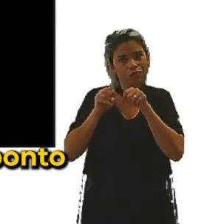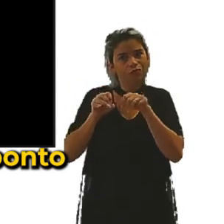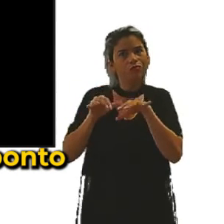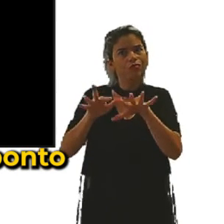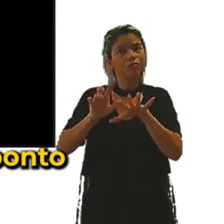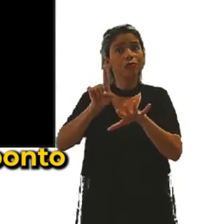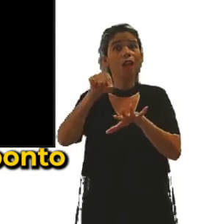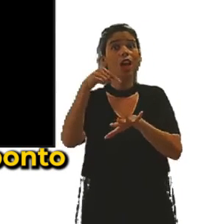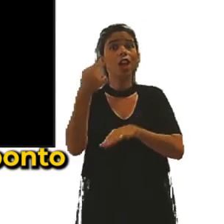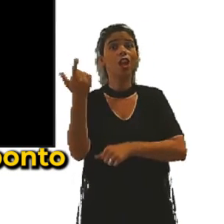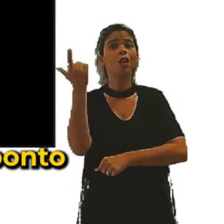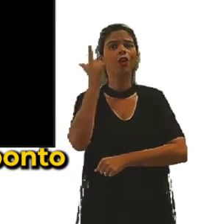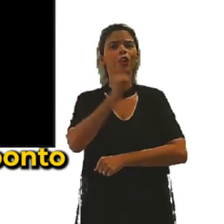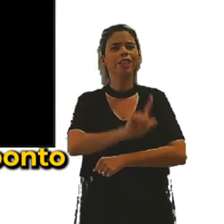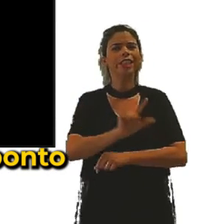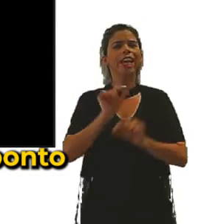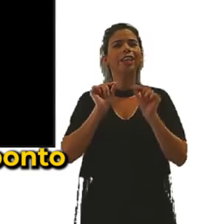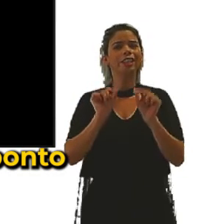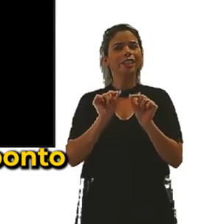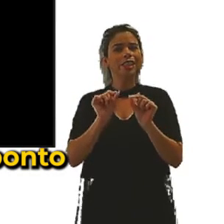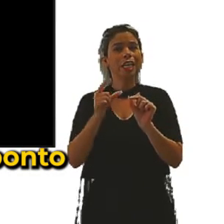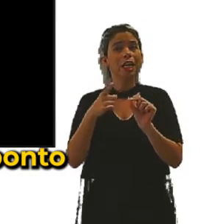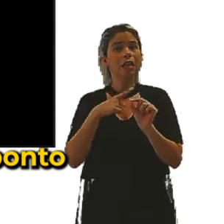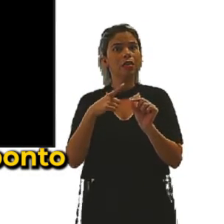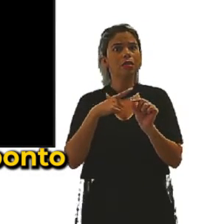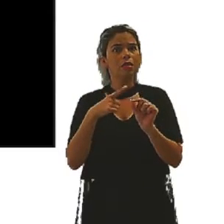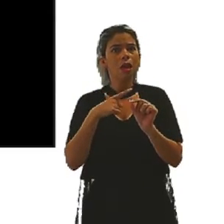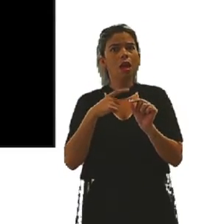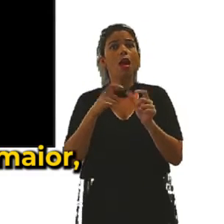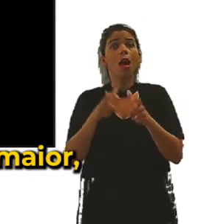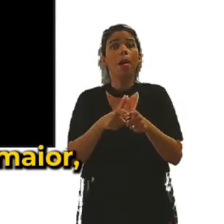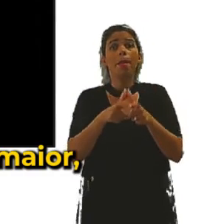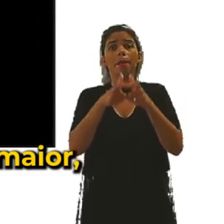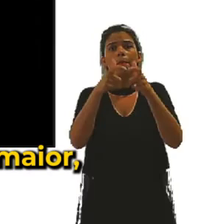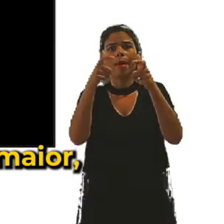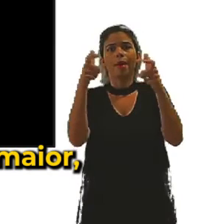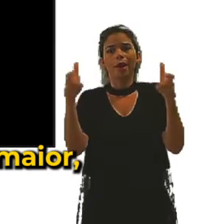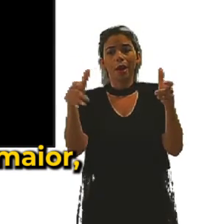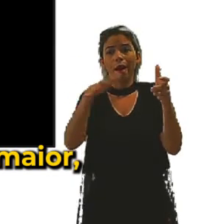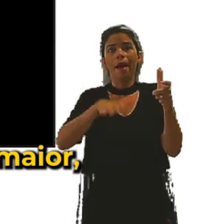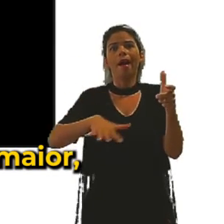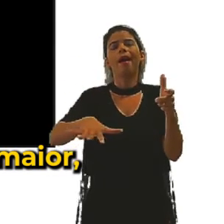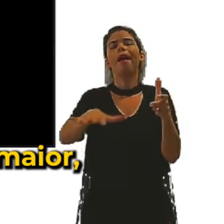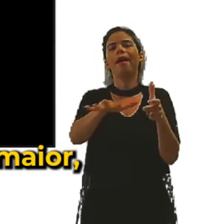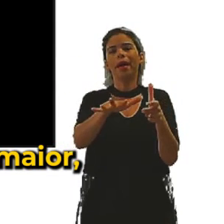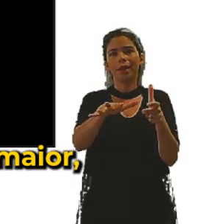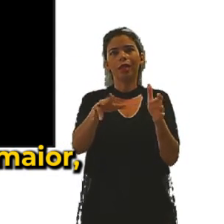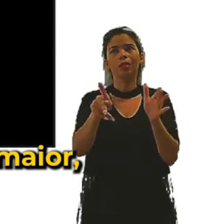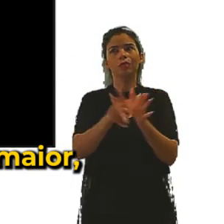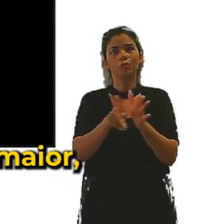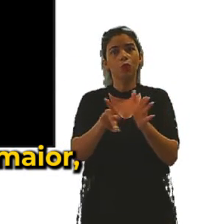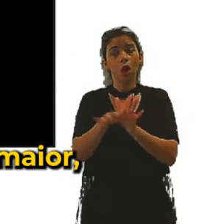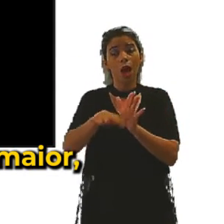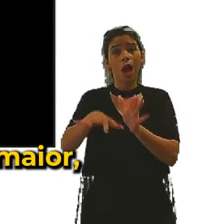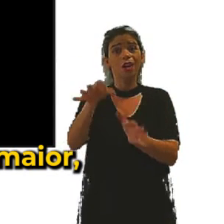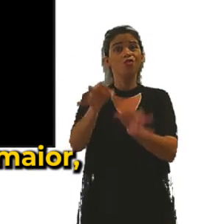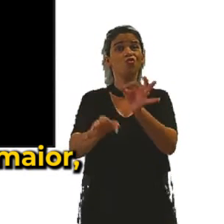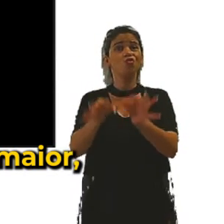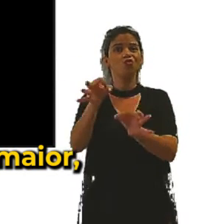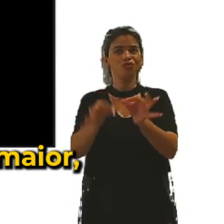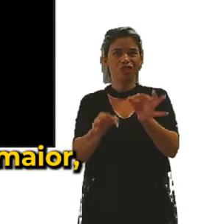nós chegamos, então, a um ponto maior, a um ato maior, a um fenômeno